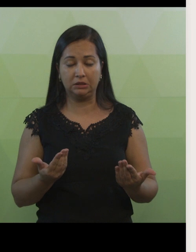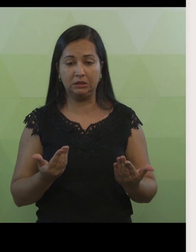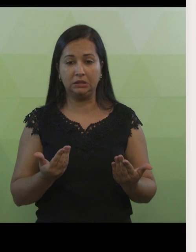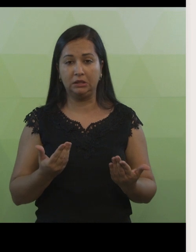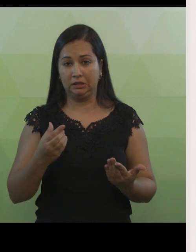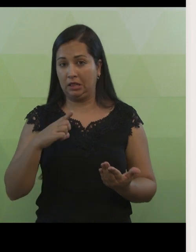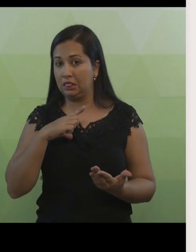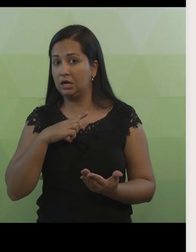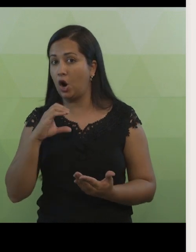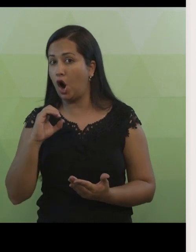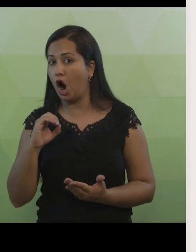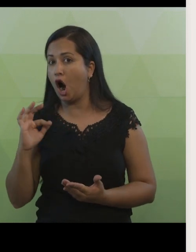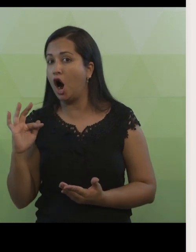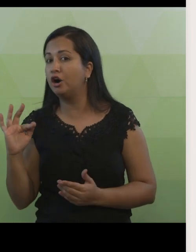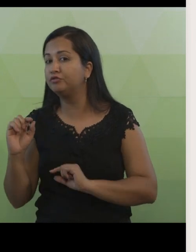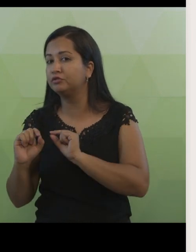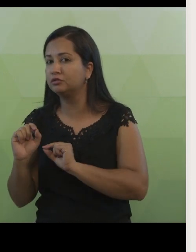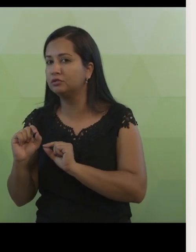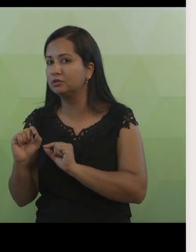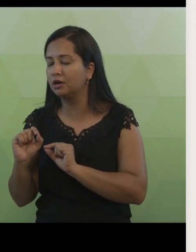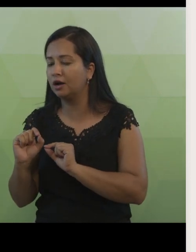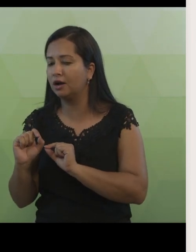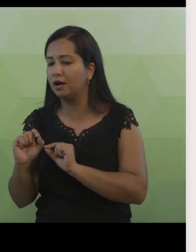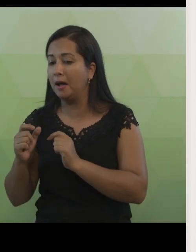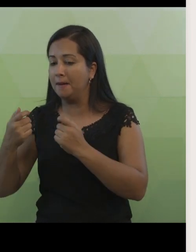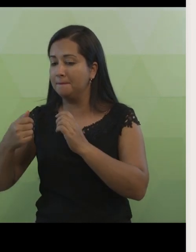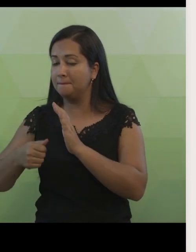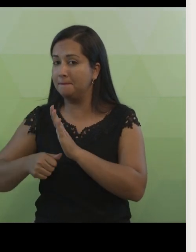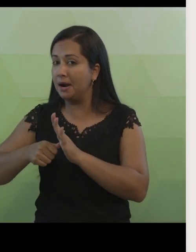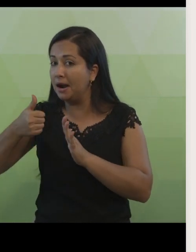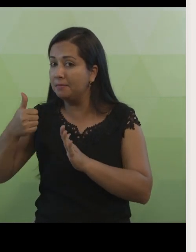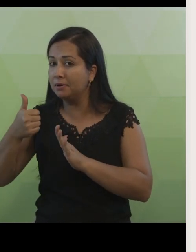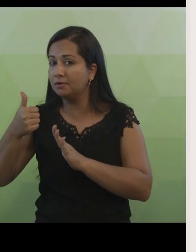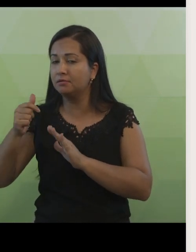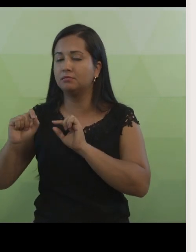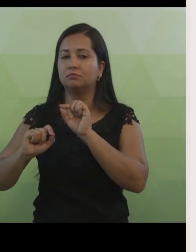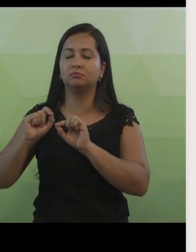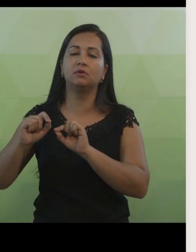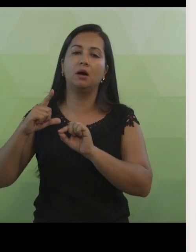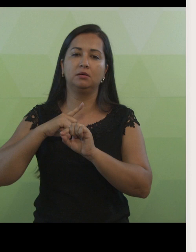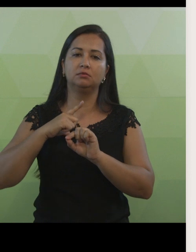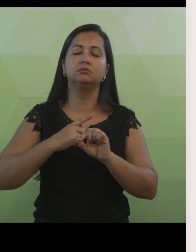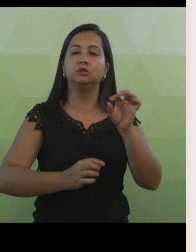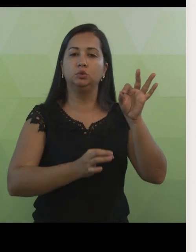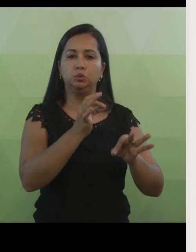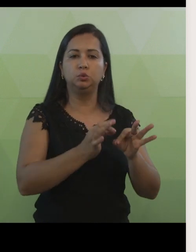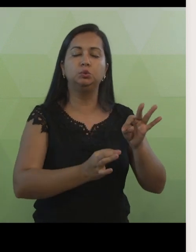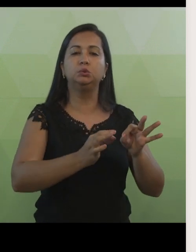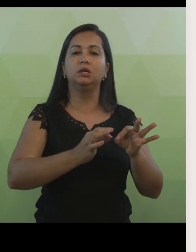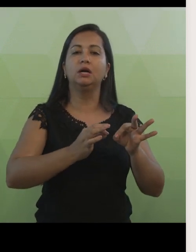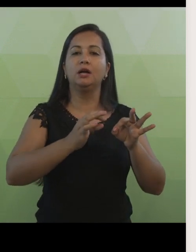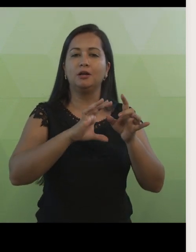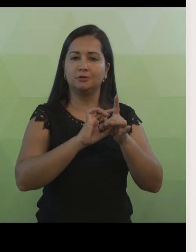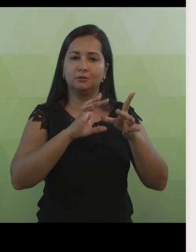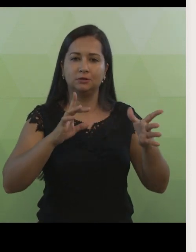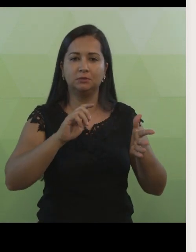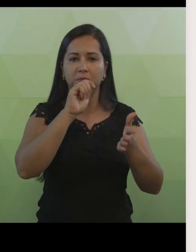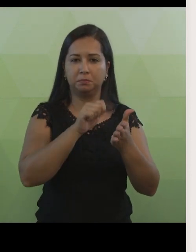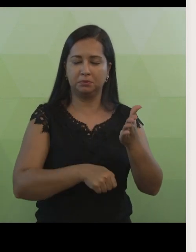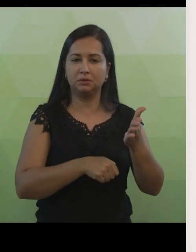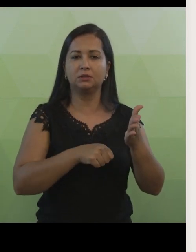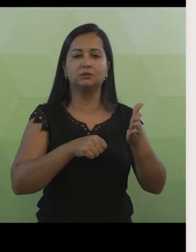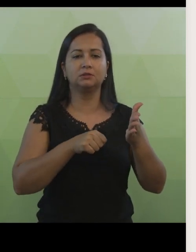Então, de forma offline, primeiro eu preciso solicitar essa certificação para uma